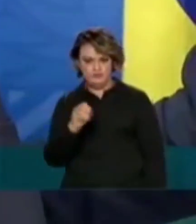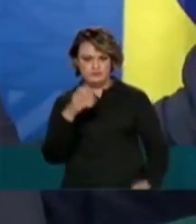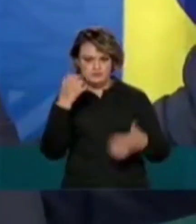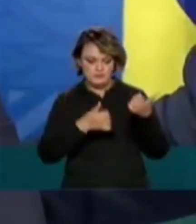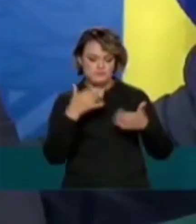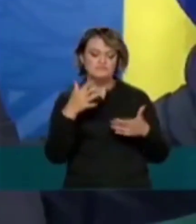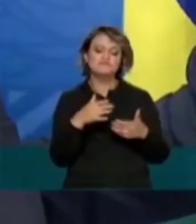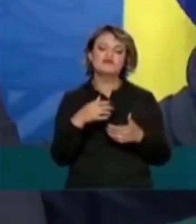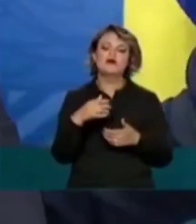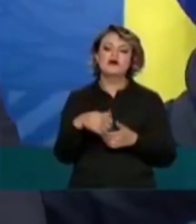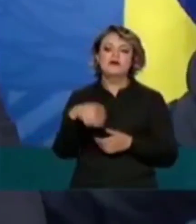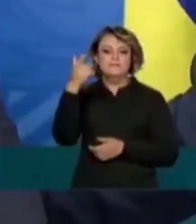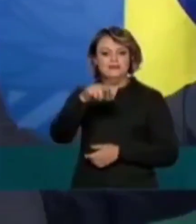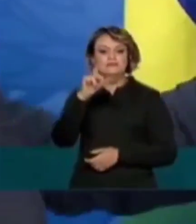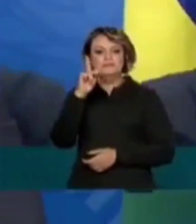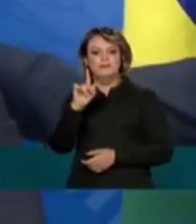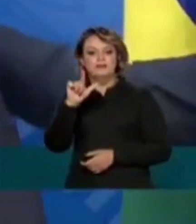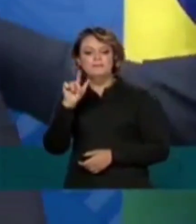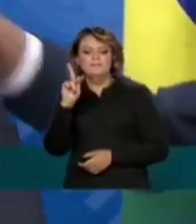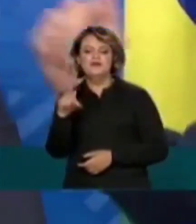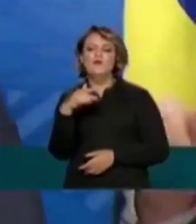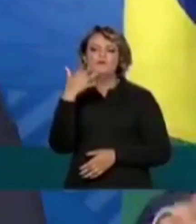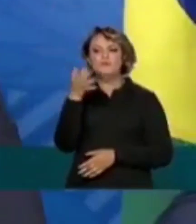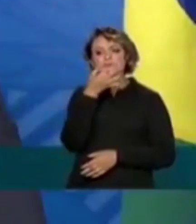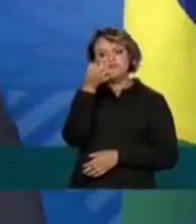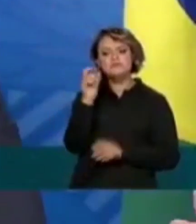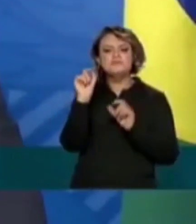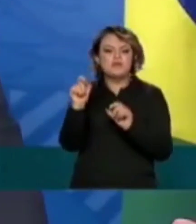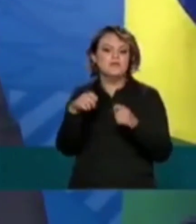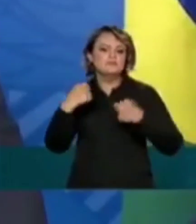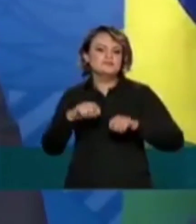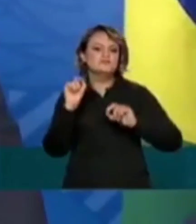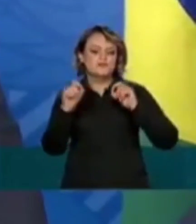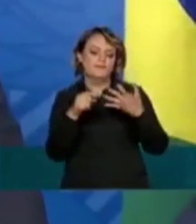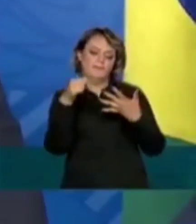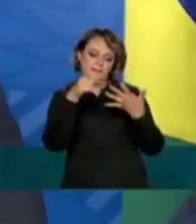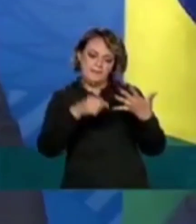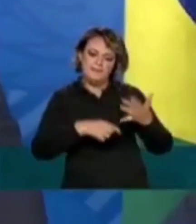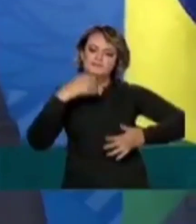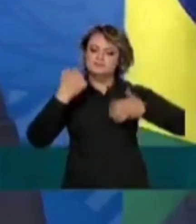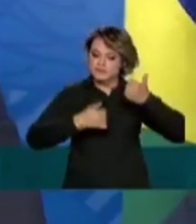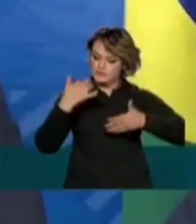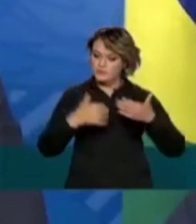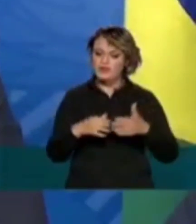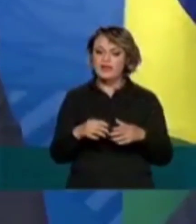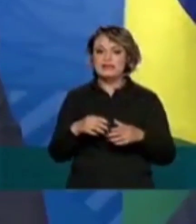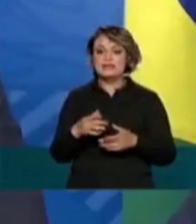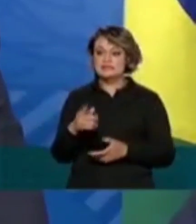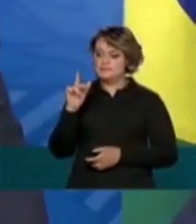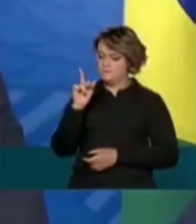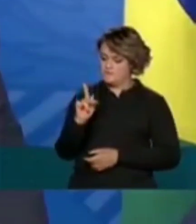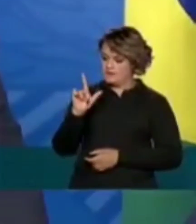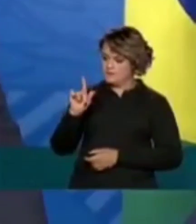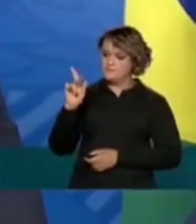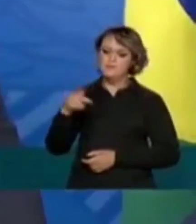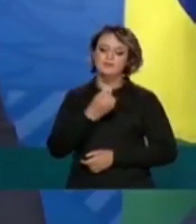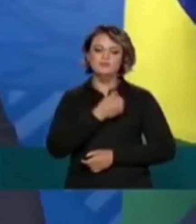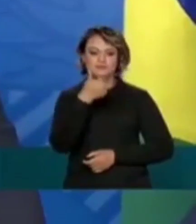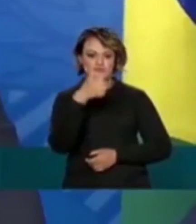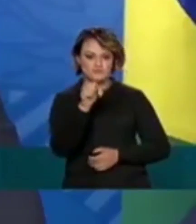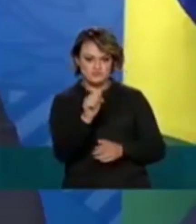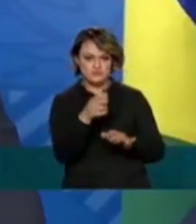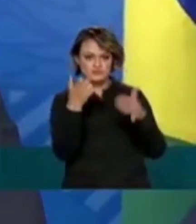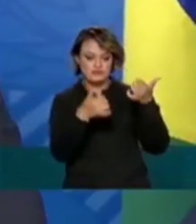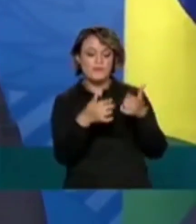mesmo PLP o seu ponto de vista e a sua necessidade, e além da defesa do PLP 18 nessa reunião, o Poder